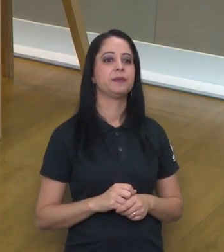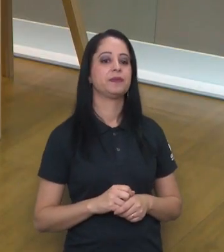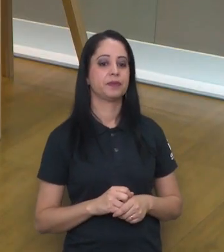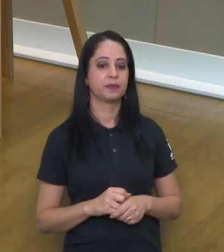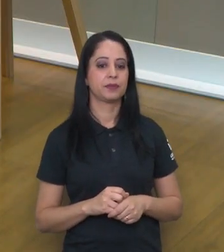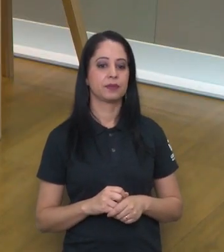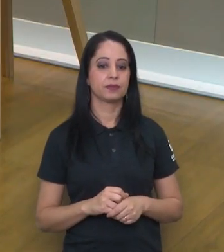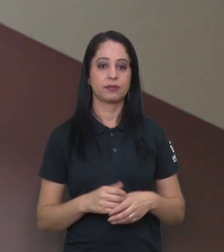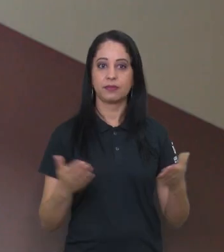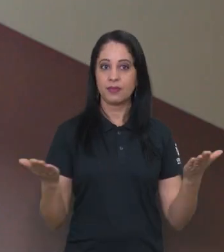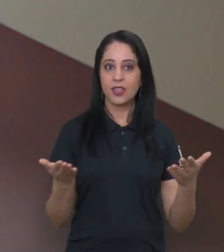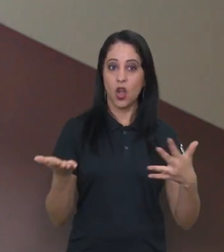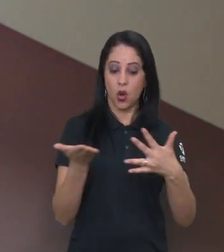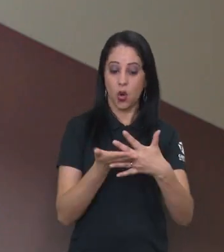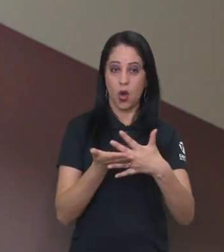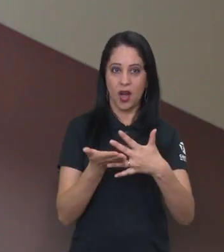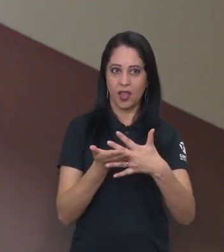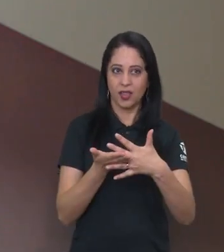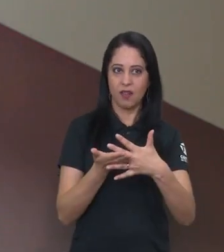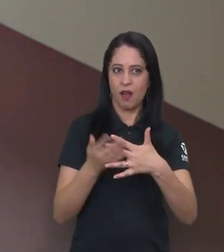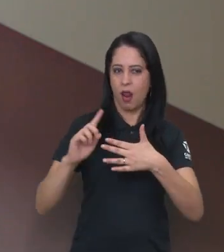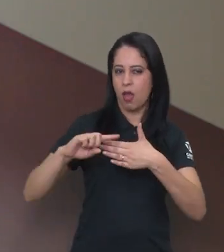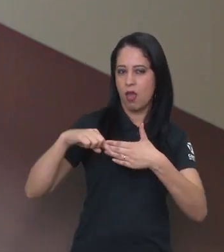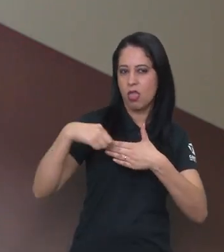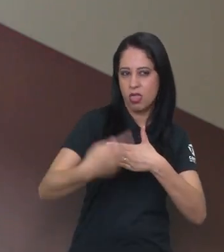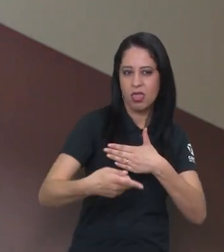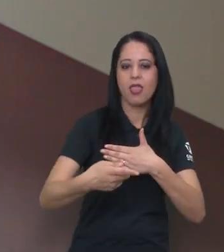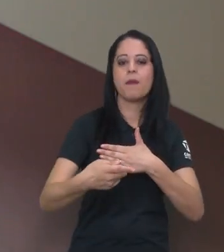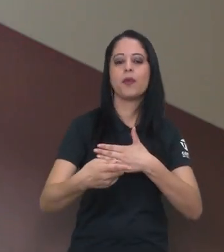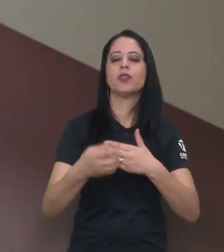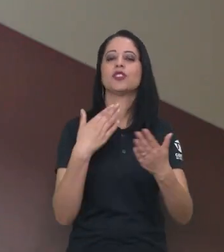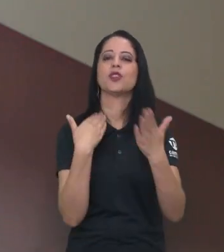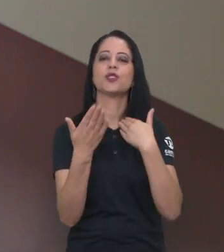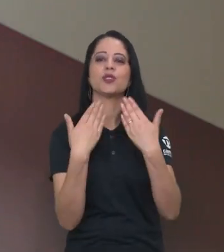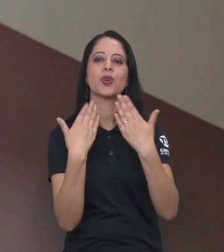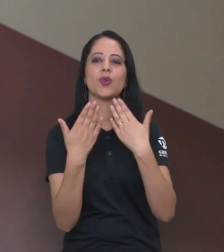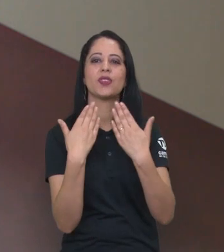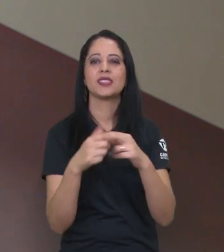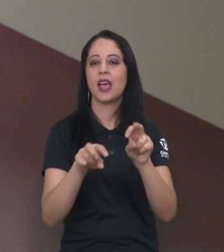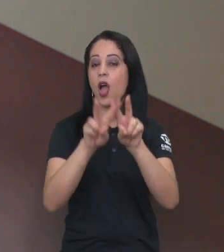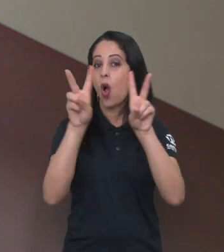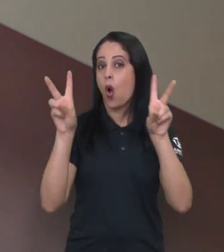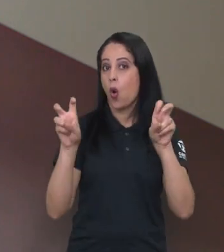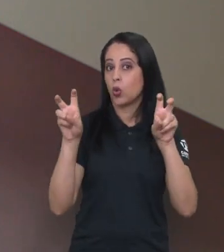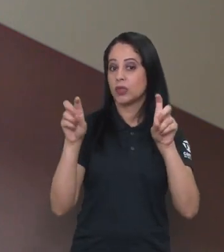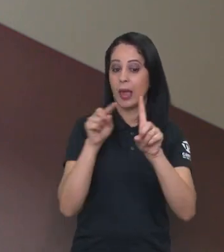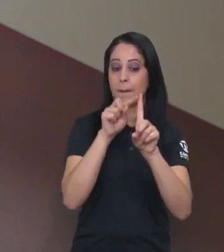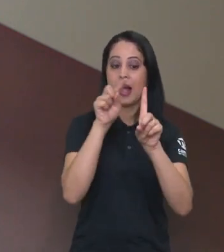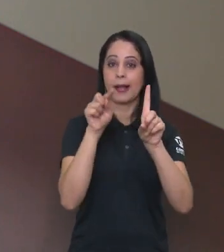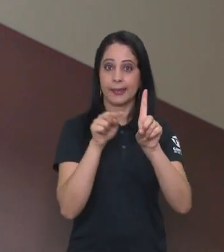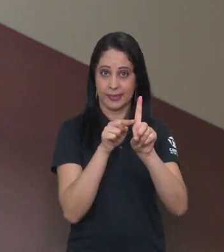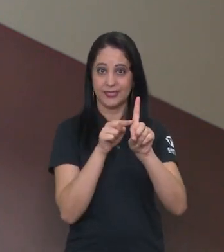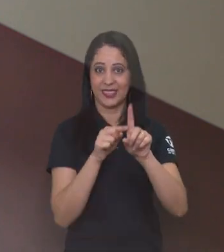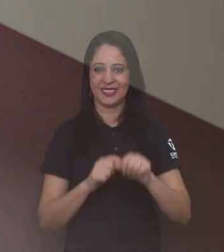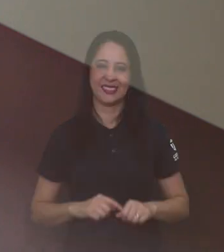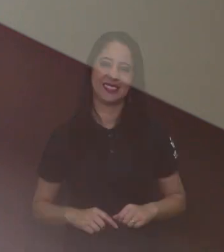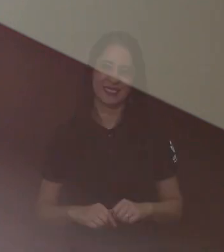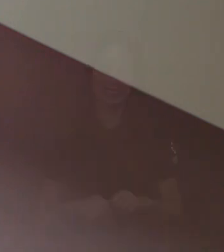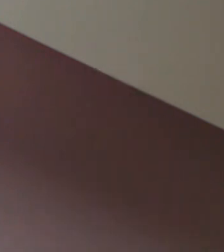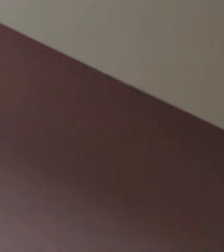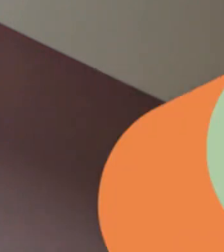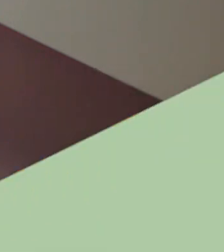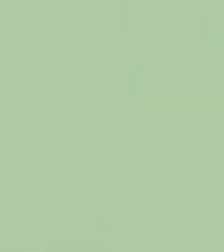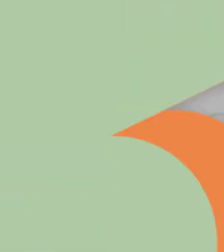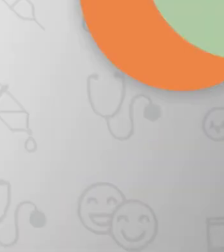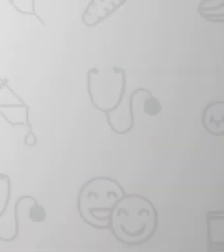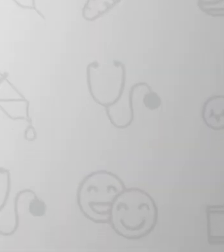Ótimo. Bom, agora nós vamos para um breve intervalo e na volta a gente conversa um pouquinho mais sobre reprodução humana. Não saia daí!